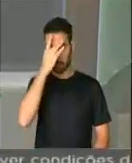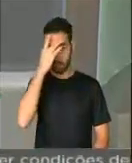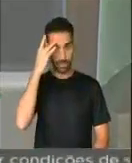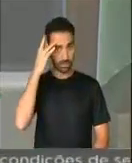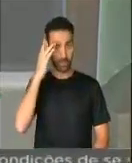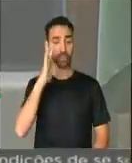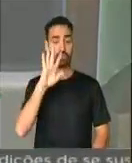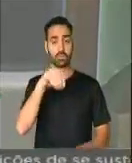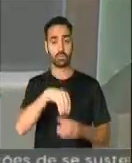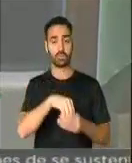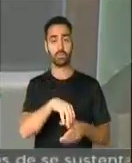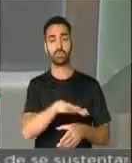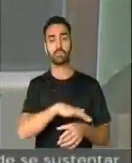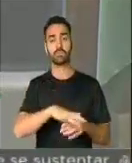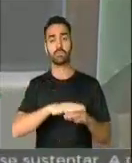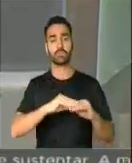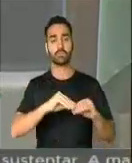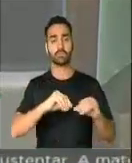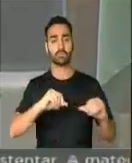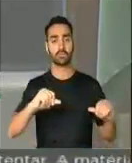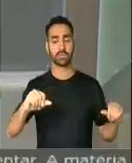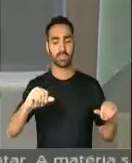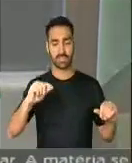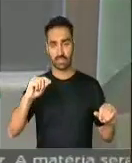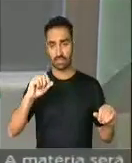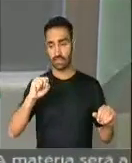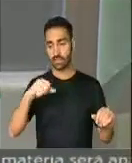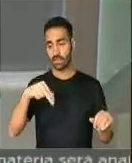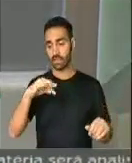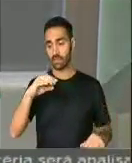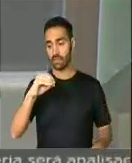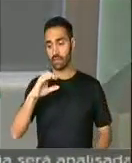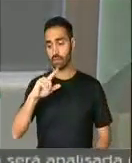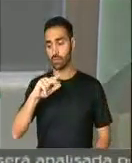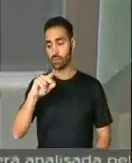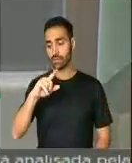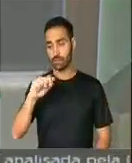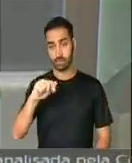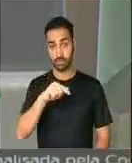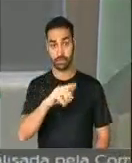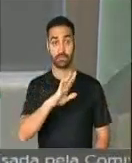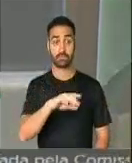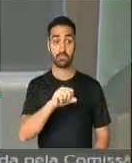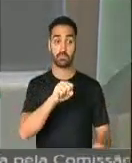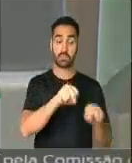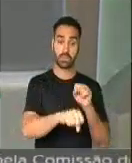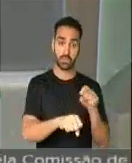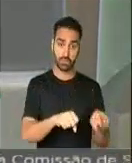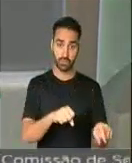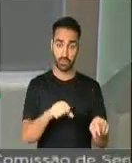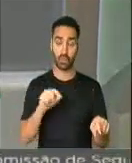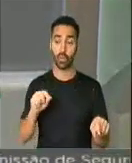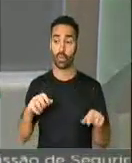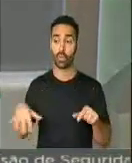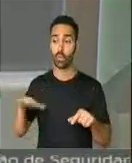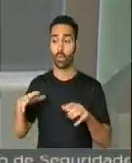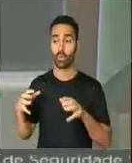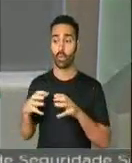Lúcia, no sul do Pará, foram mortos por uma ação